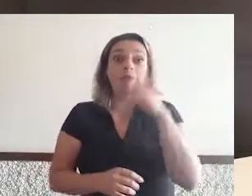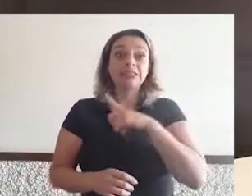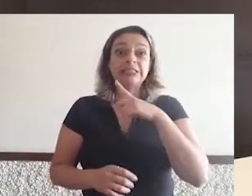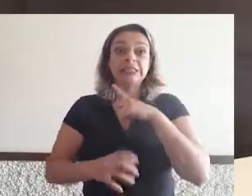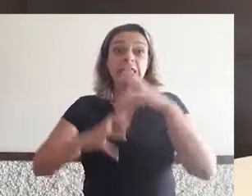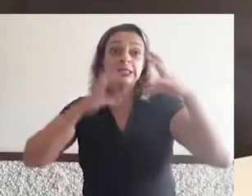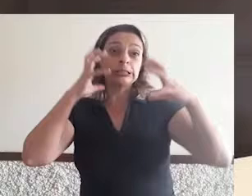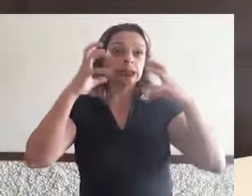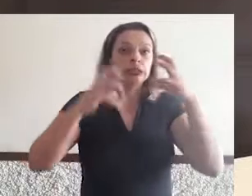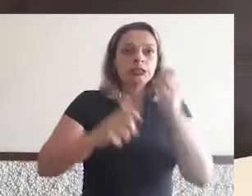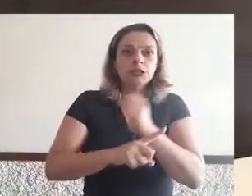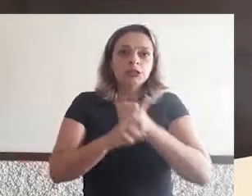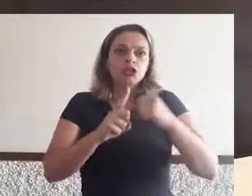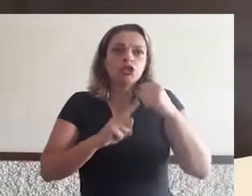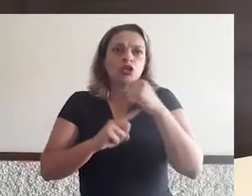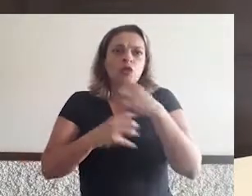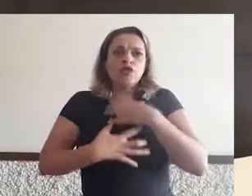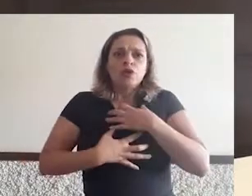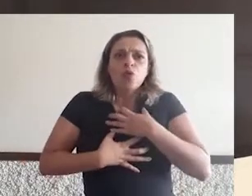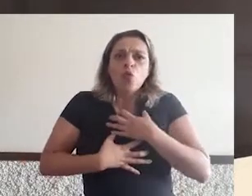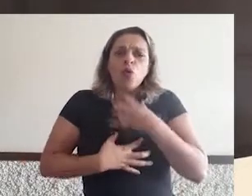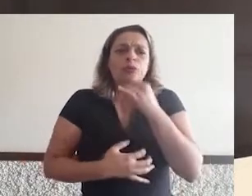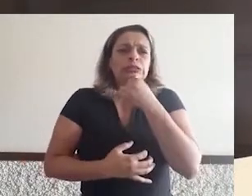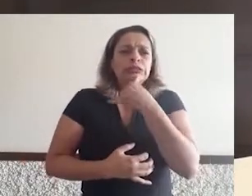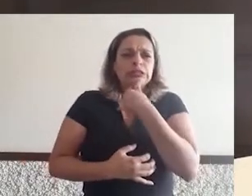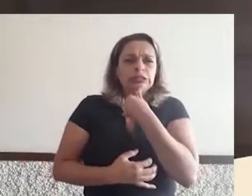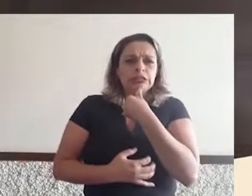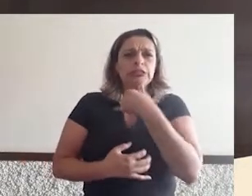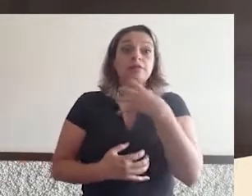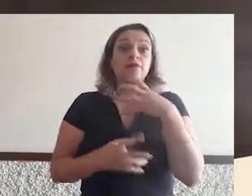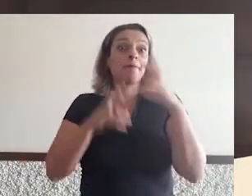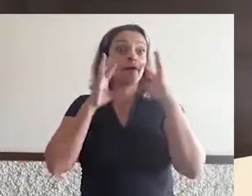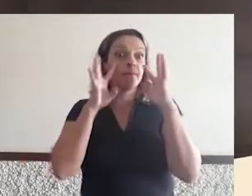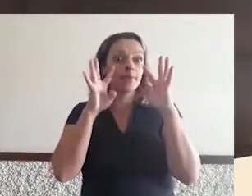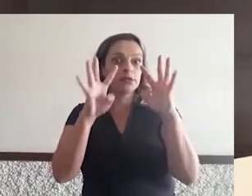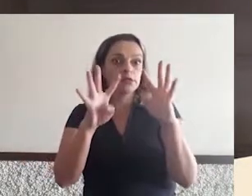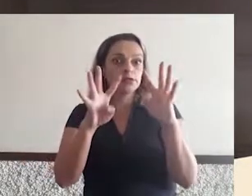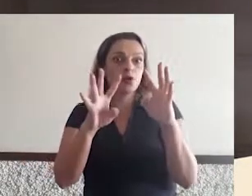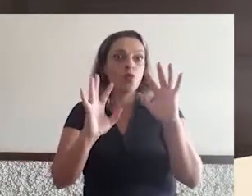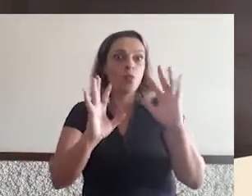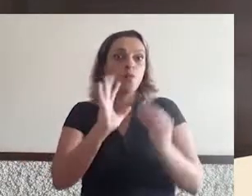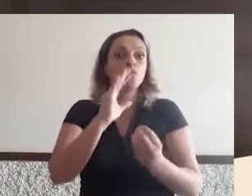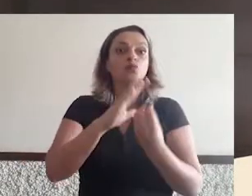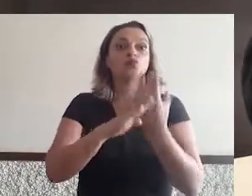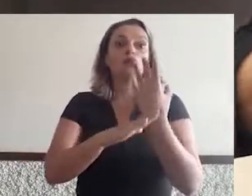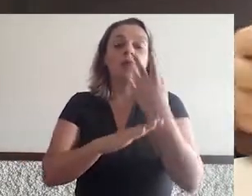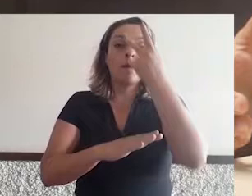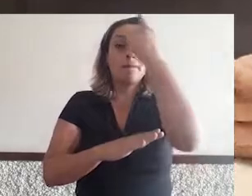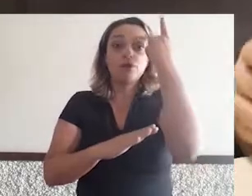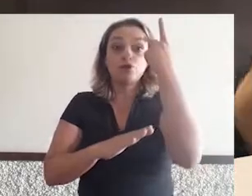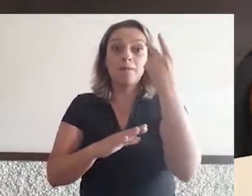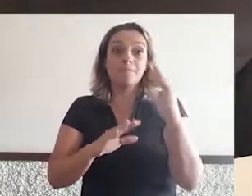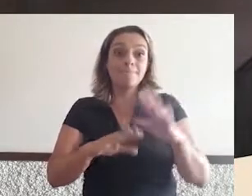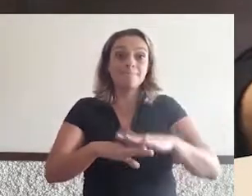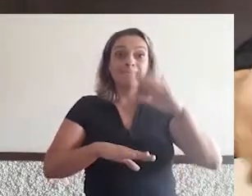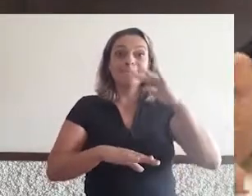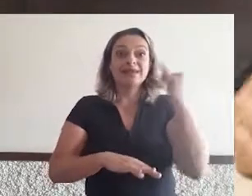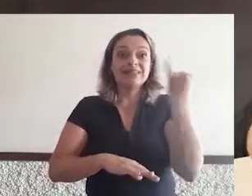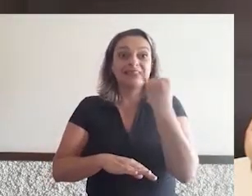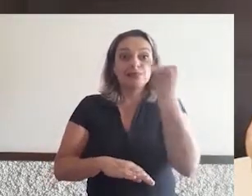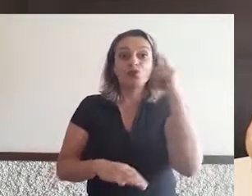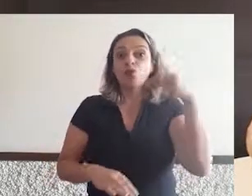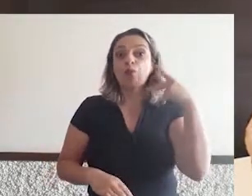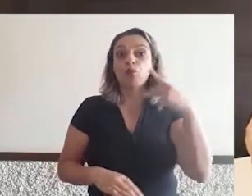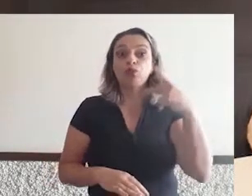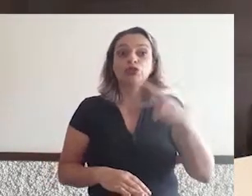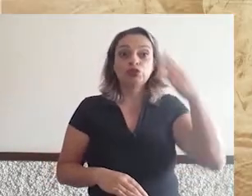convulsão social. Nesse momento, fiquem atentos, aparece uma das mais importantes políticas da história